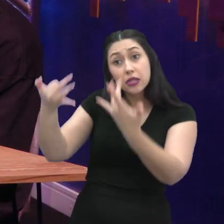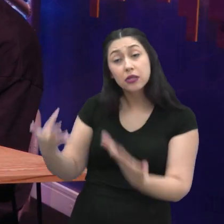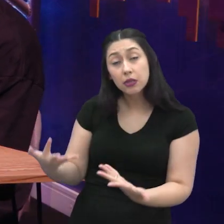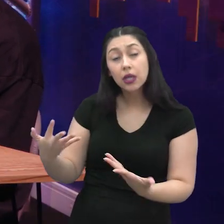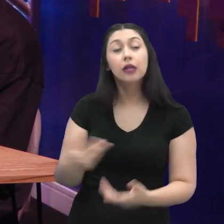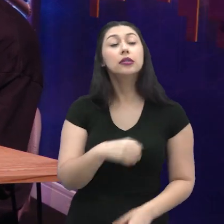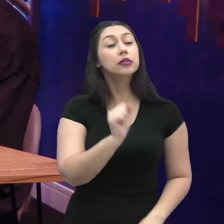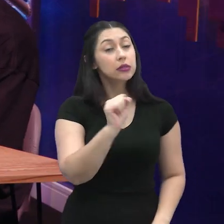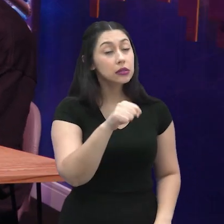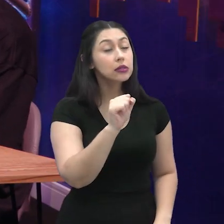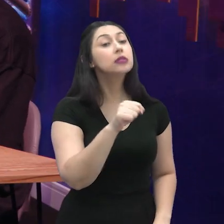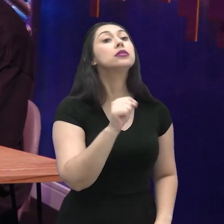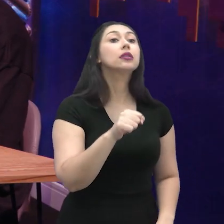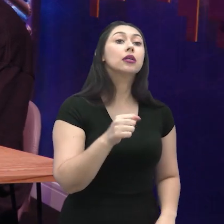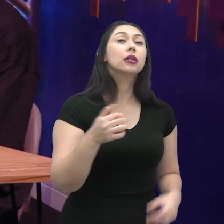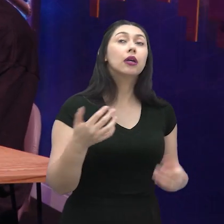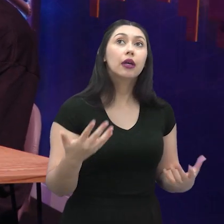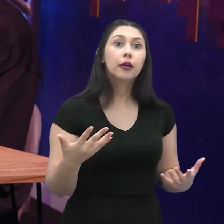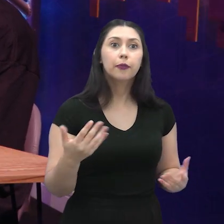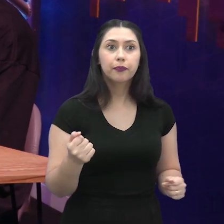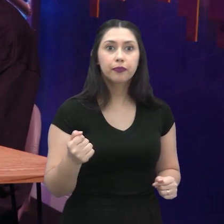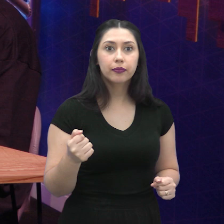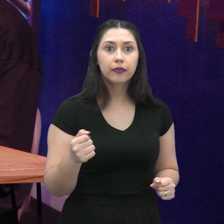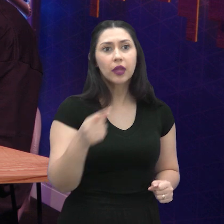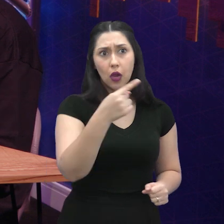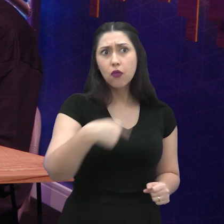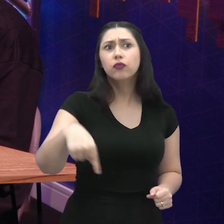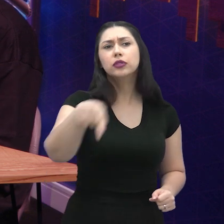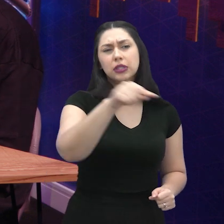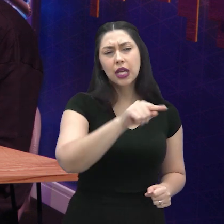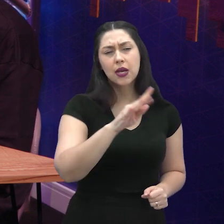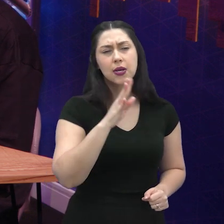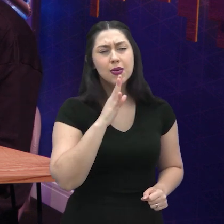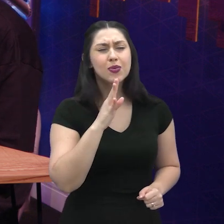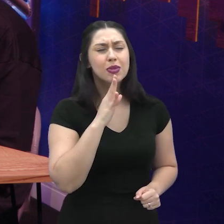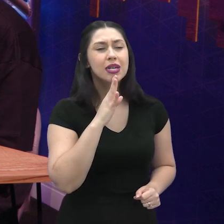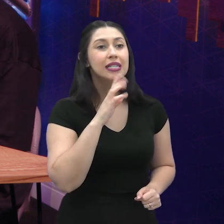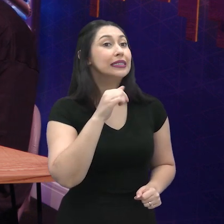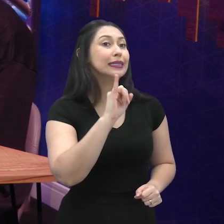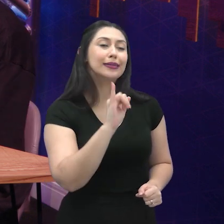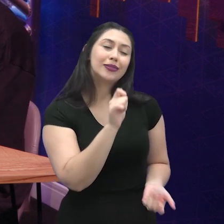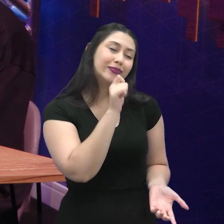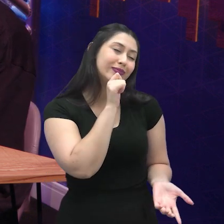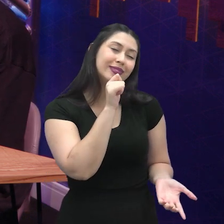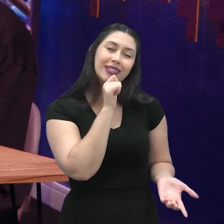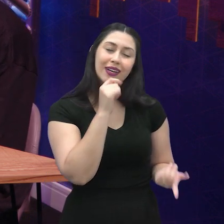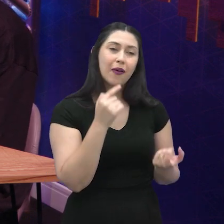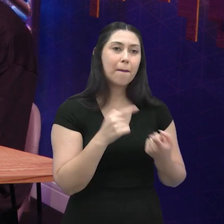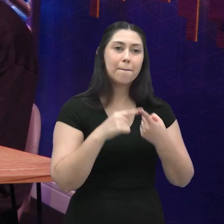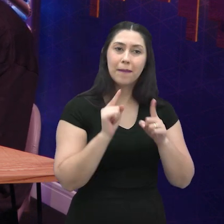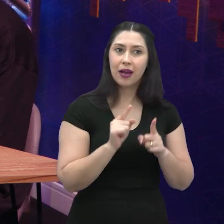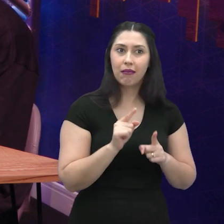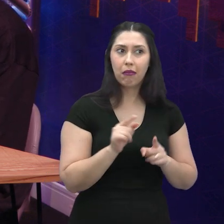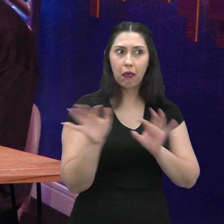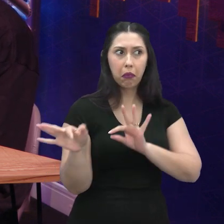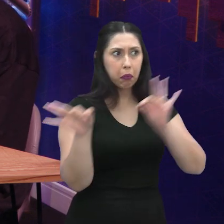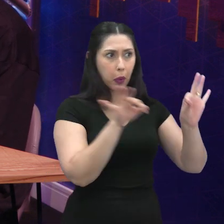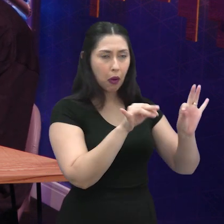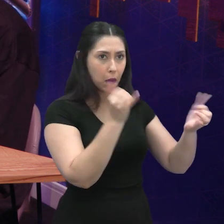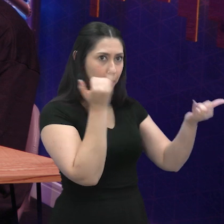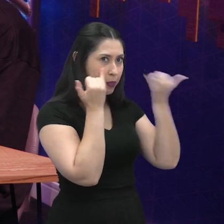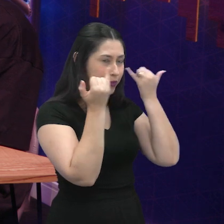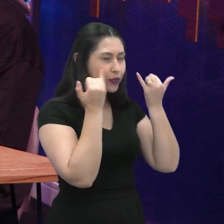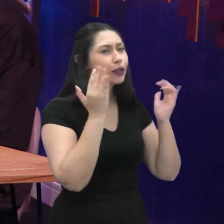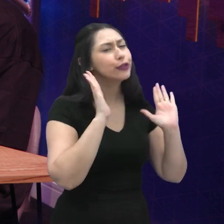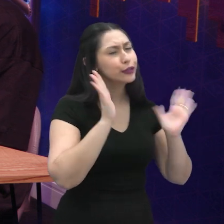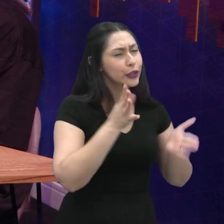né? E justificar exatamente vocês vão saber aqui, provavelmente, né? Se vocês acompanharam as notícias do ano passado, vocês